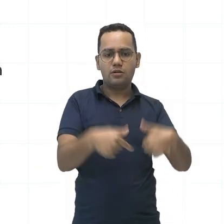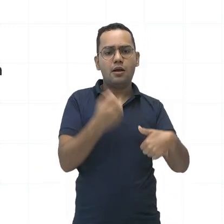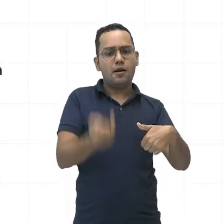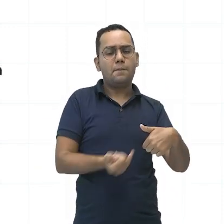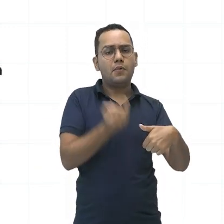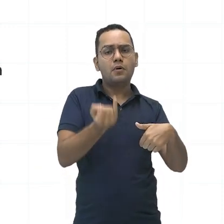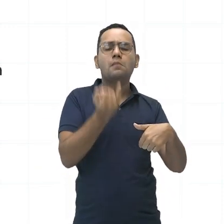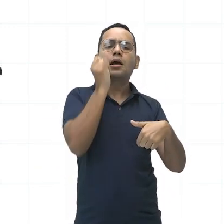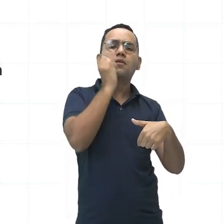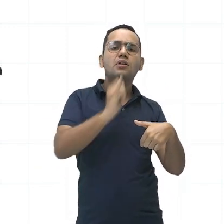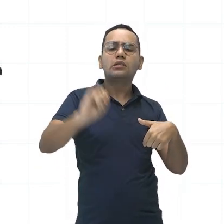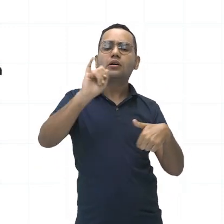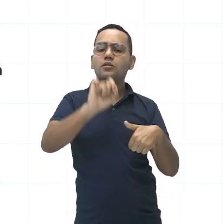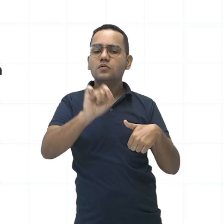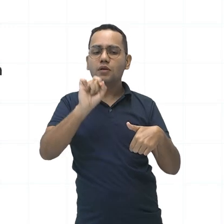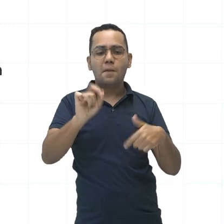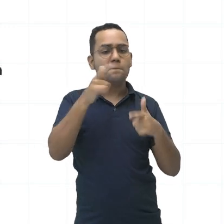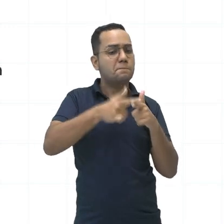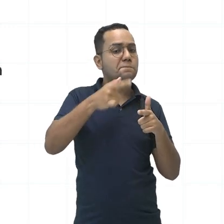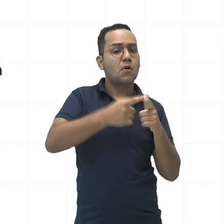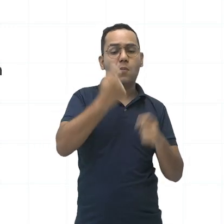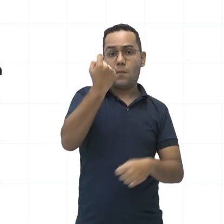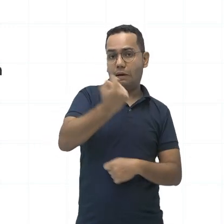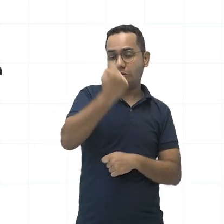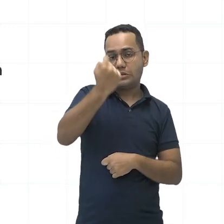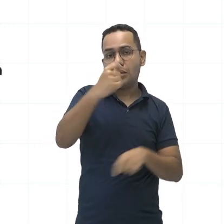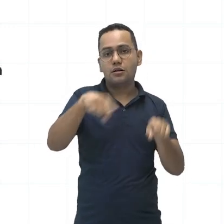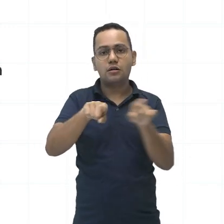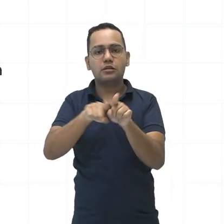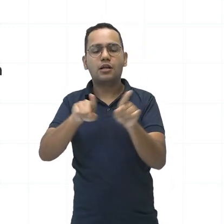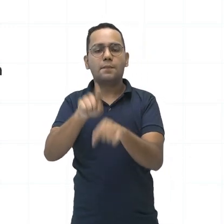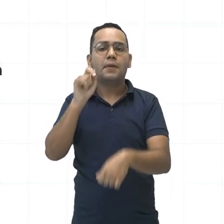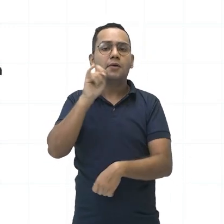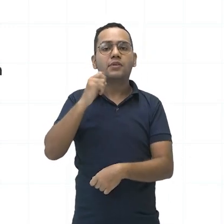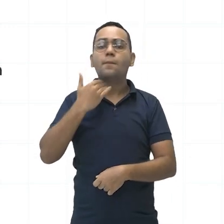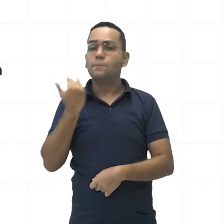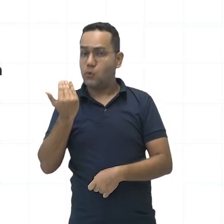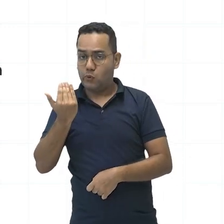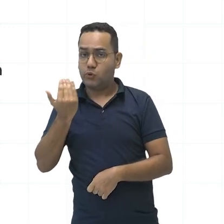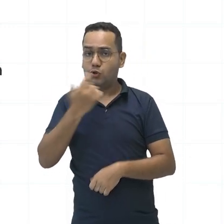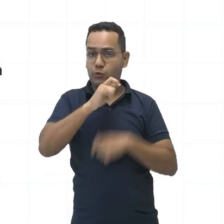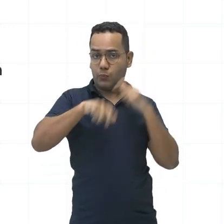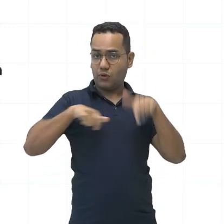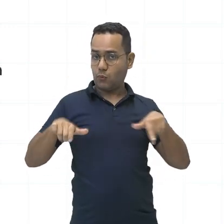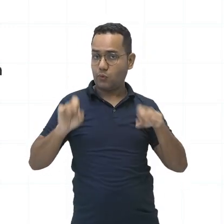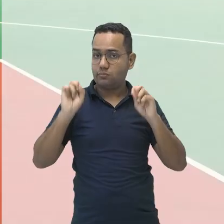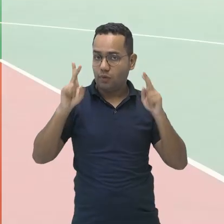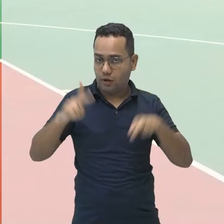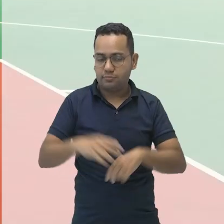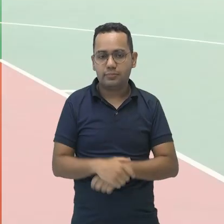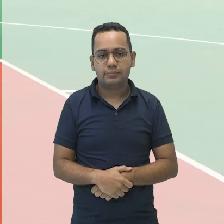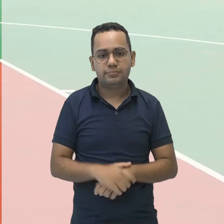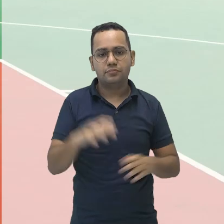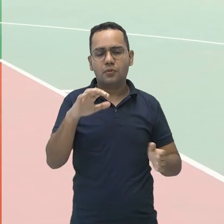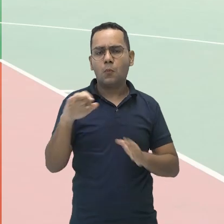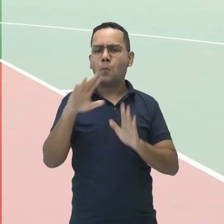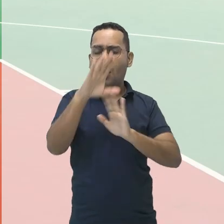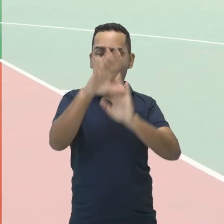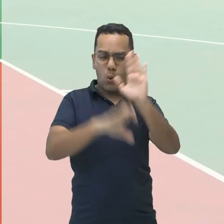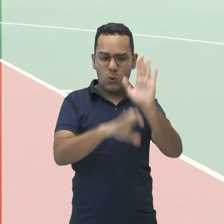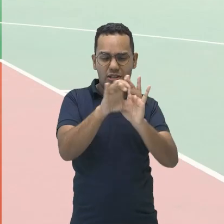evitar complicações e até mesmo evitar a morte de um indivíduo. Certo? Então, simplificando toda